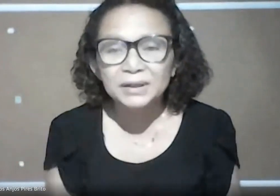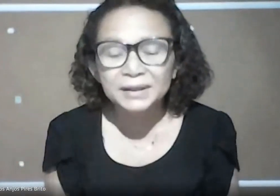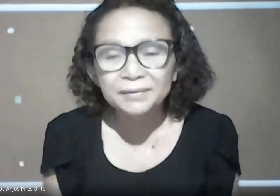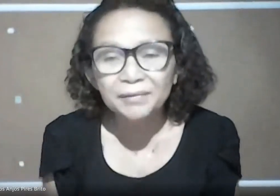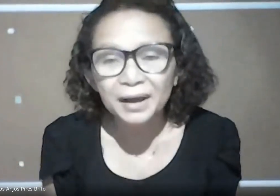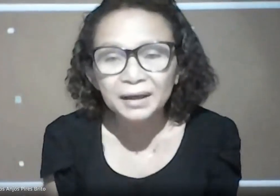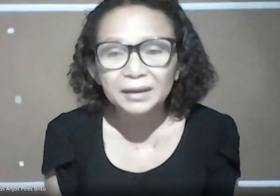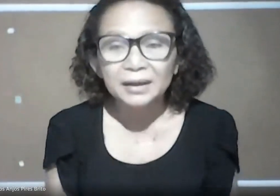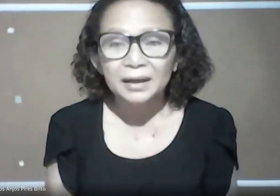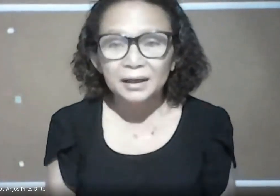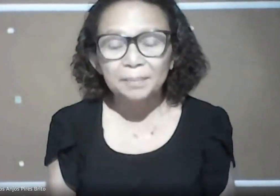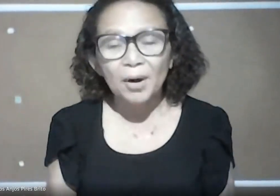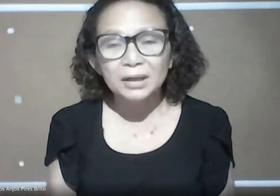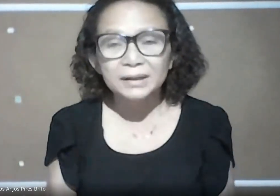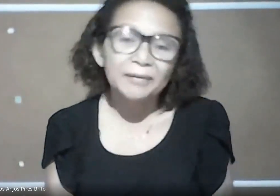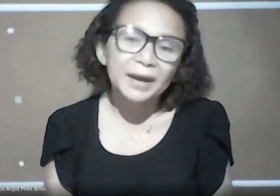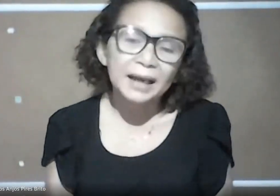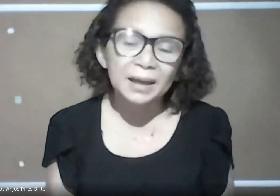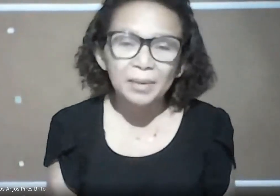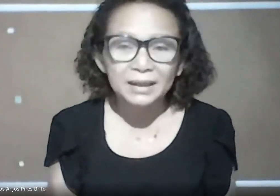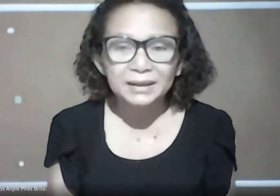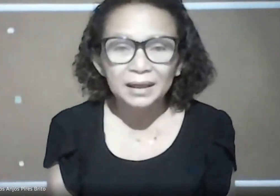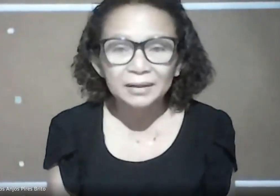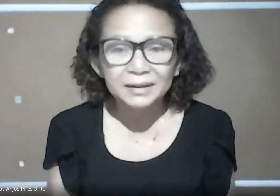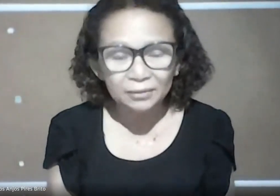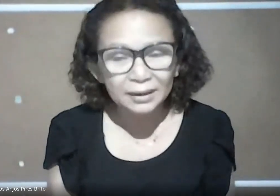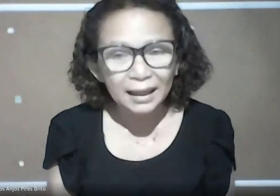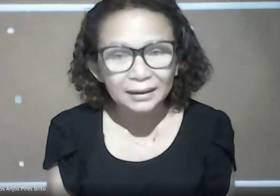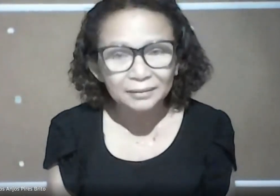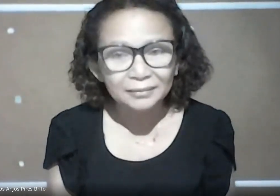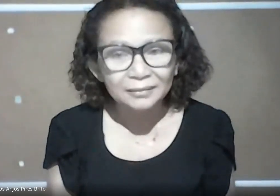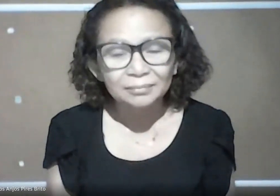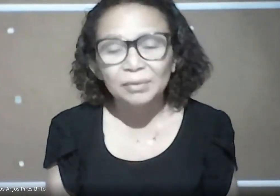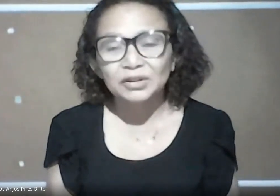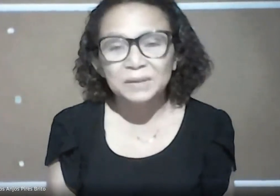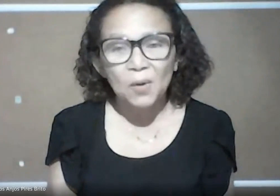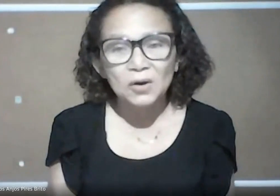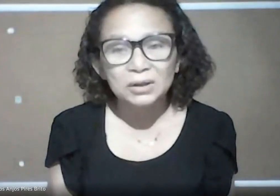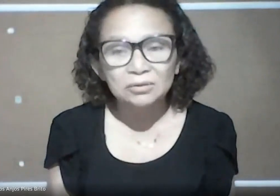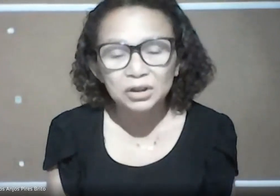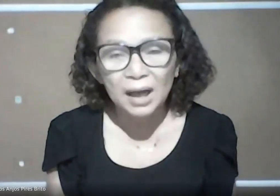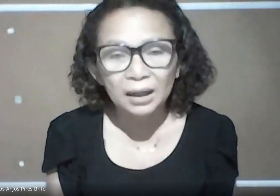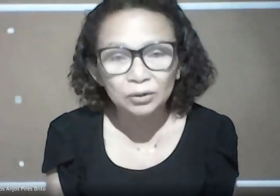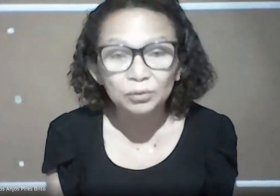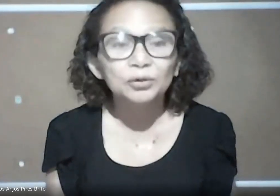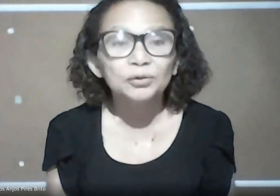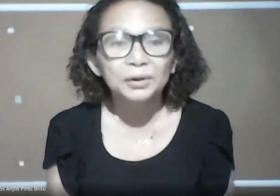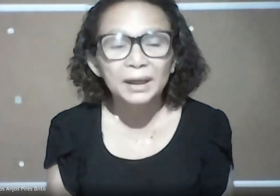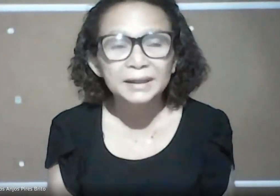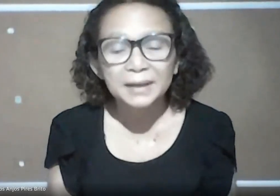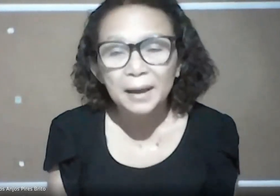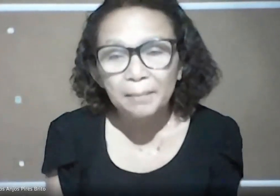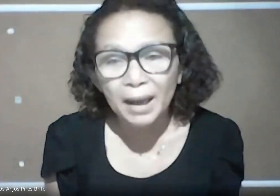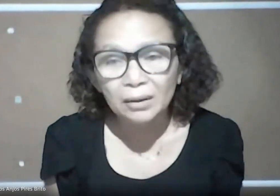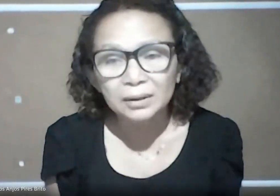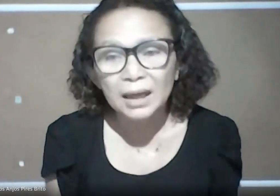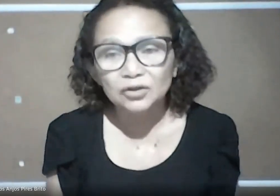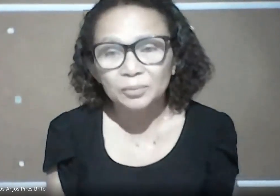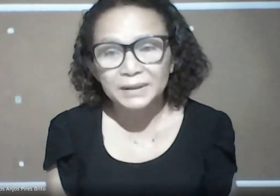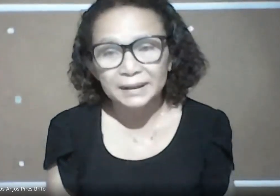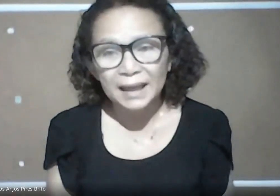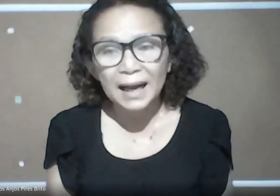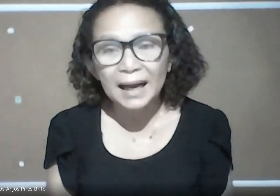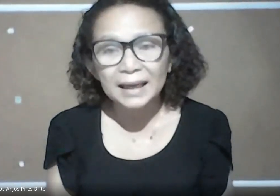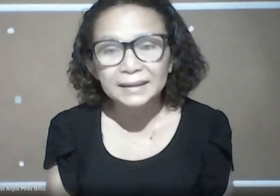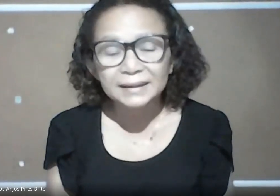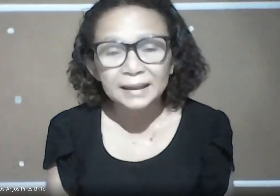gente possa se ver e possa ver a Libras sendo executada. Vocês possam tirar dúvidas, perguntar